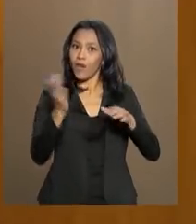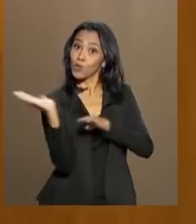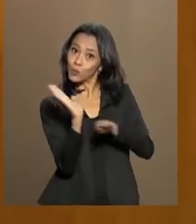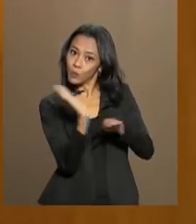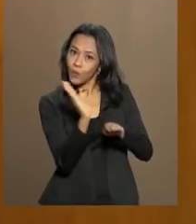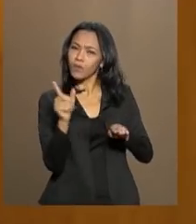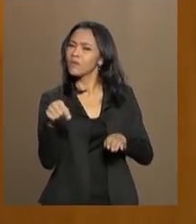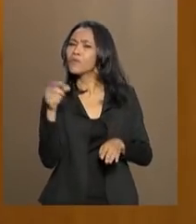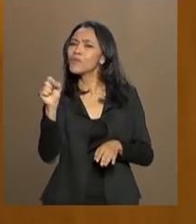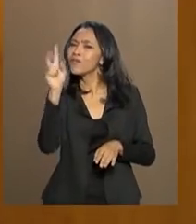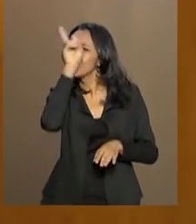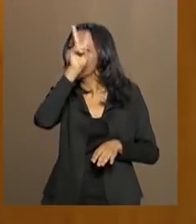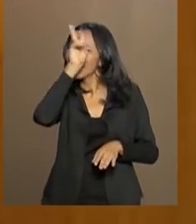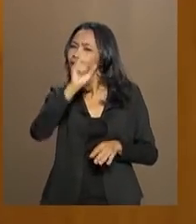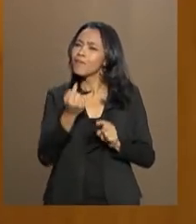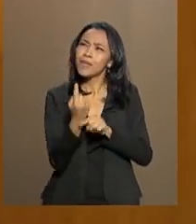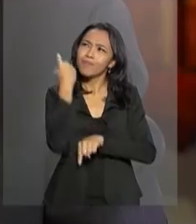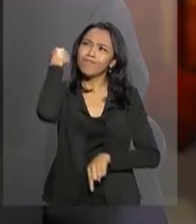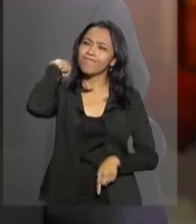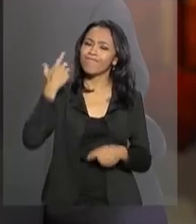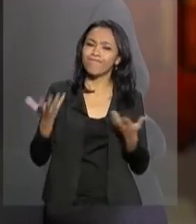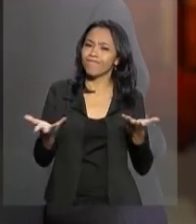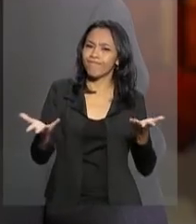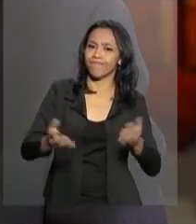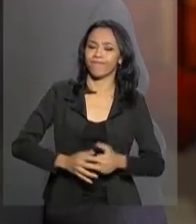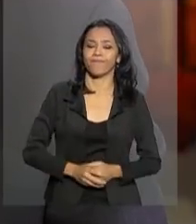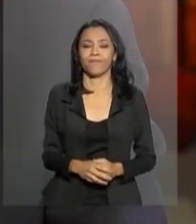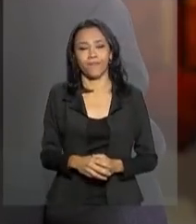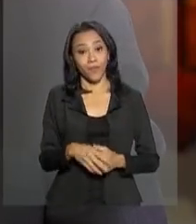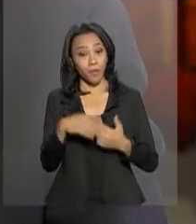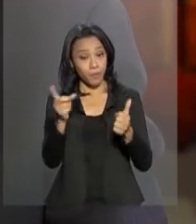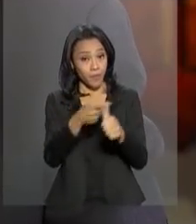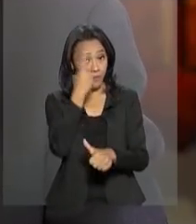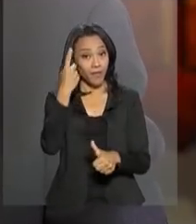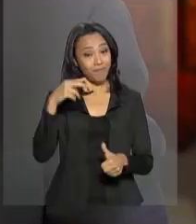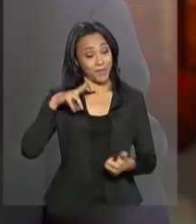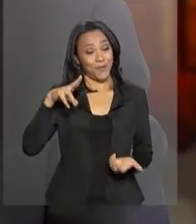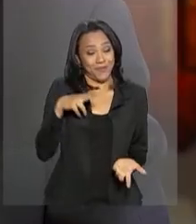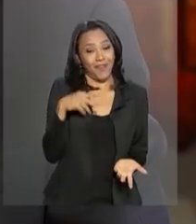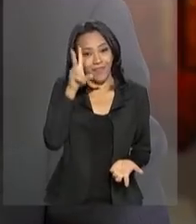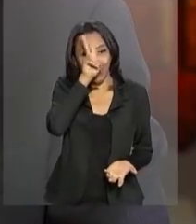quais as memórias mais vivas que o senhor tem daquela época? Olha, primeiro uma memória, digamos, pessoal.